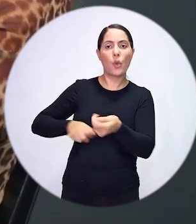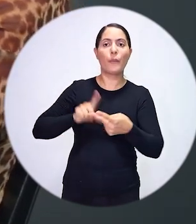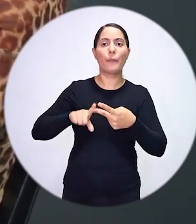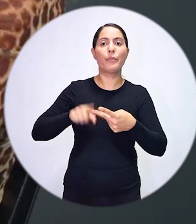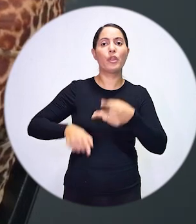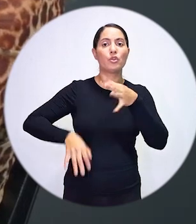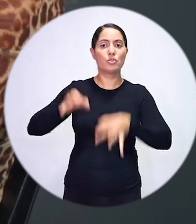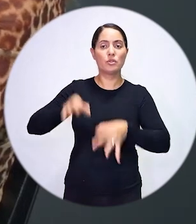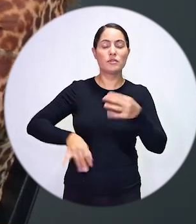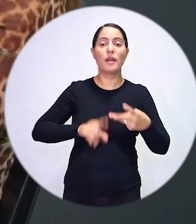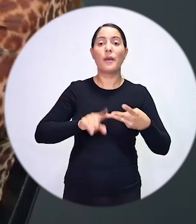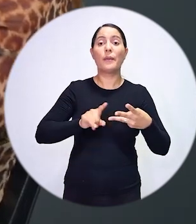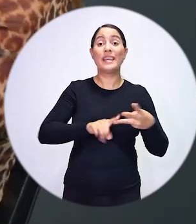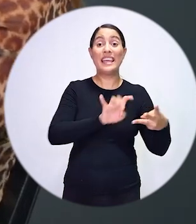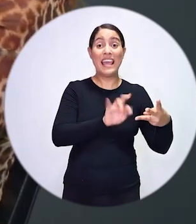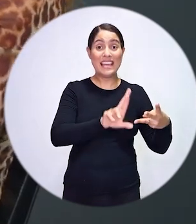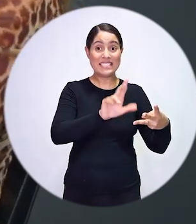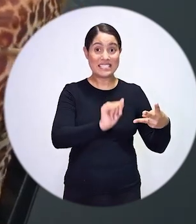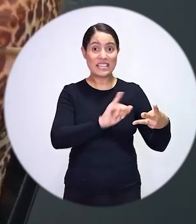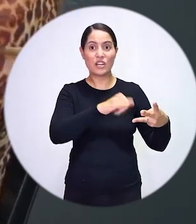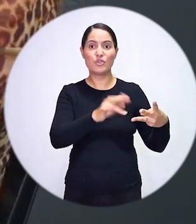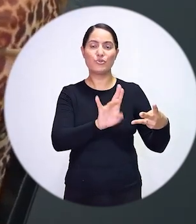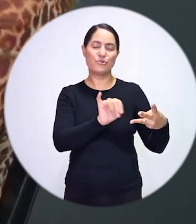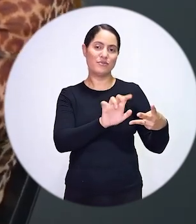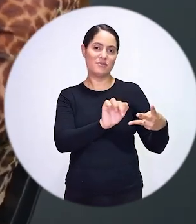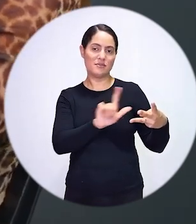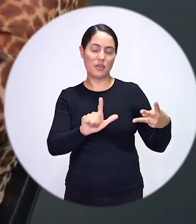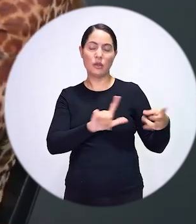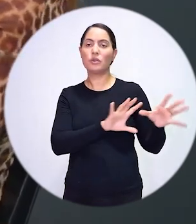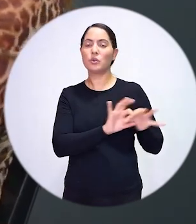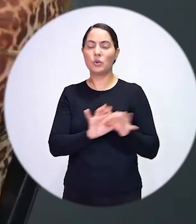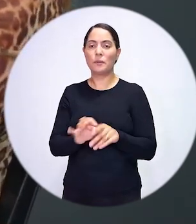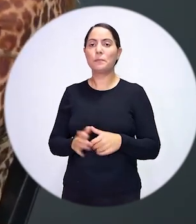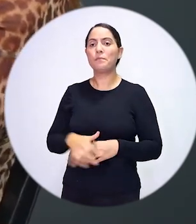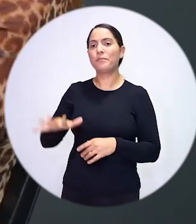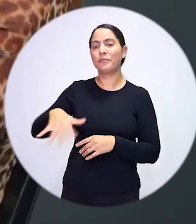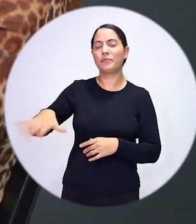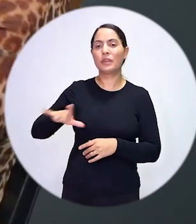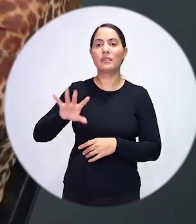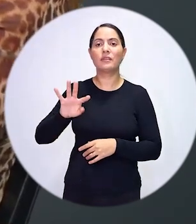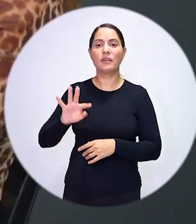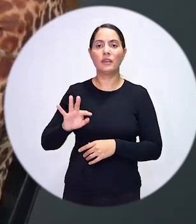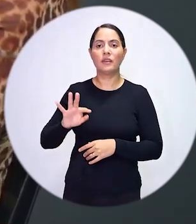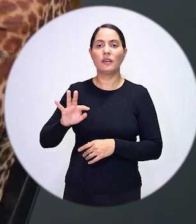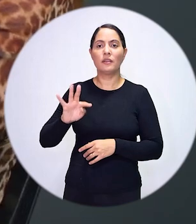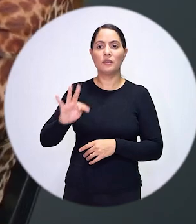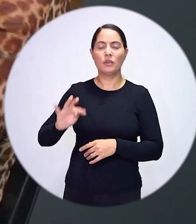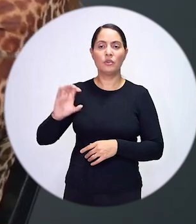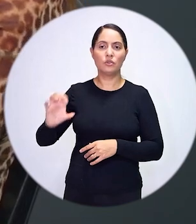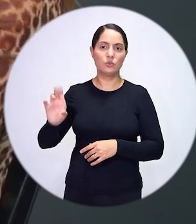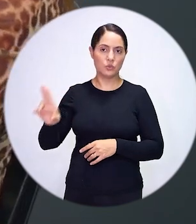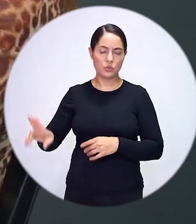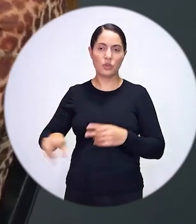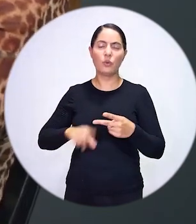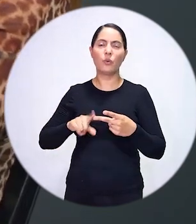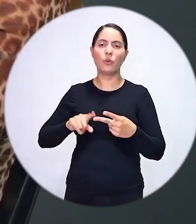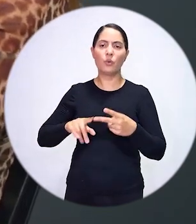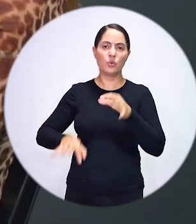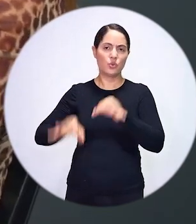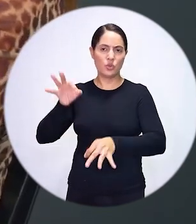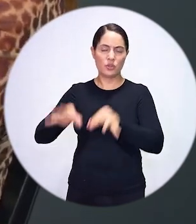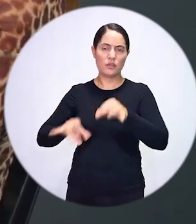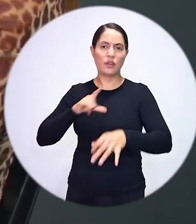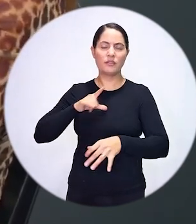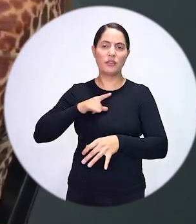e extrajudicial. Então, eu tenho na esfera controladora, no âmbito do Tribunal de Contas da União, judicial, eu